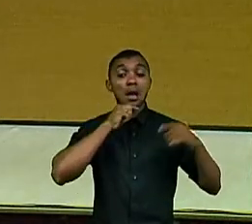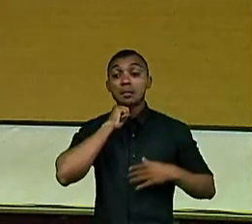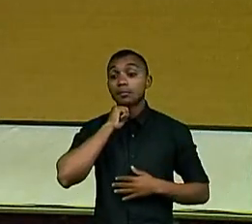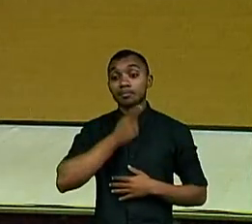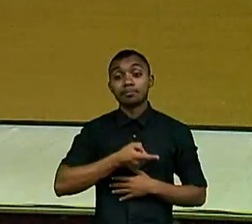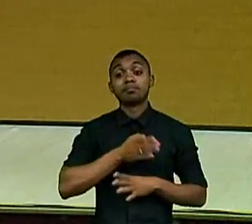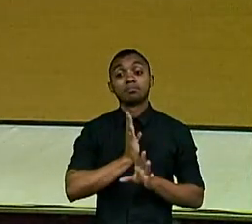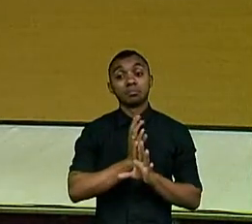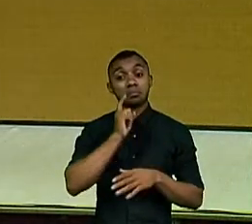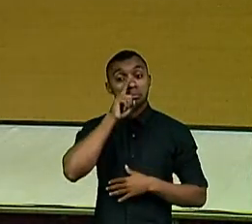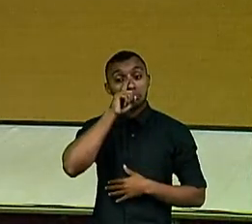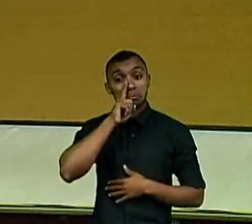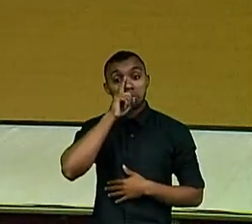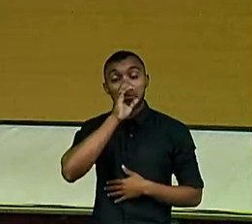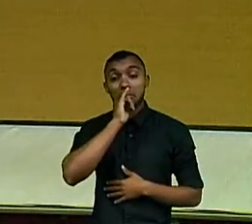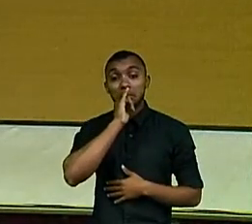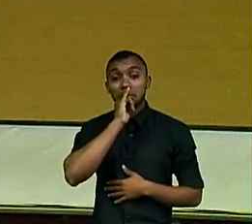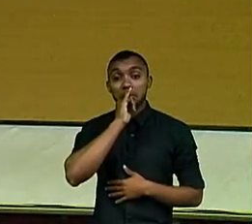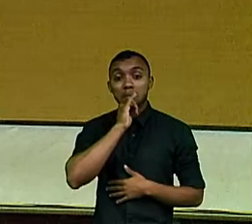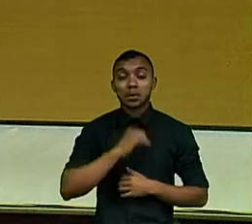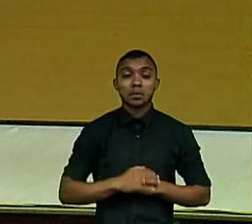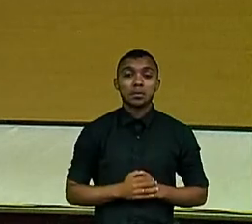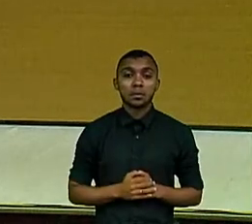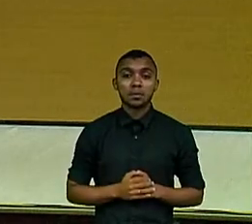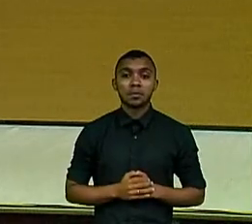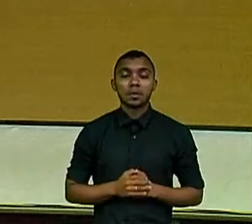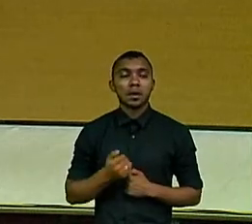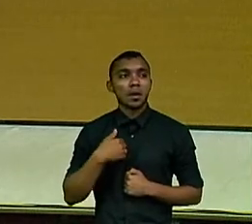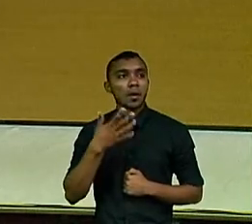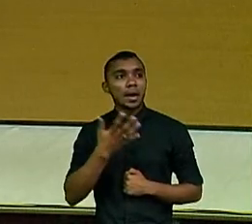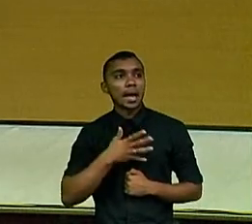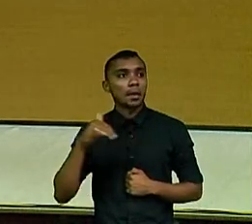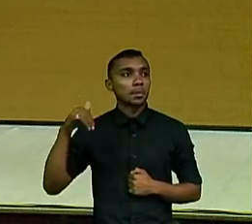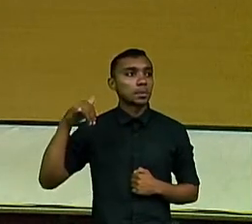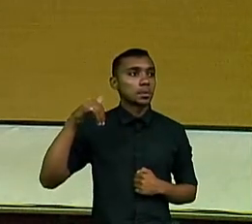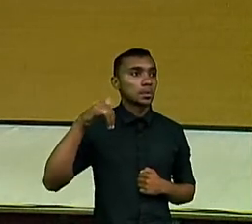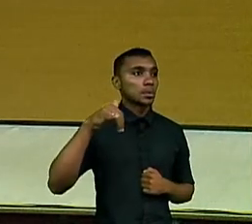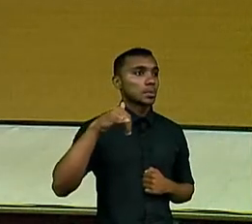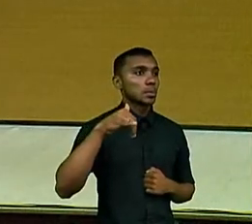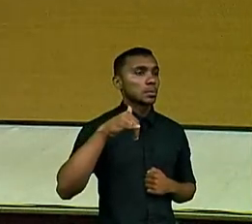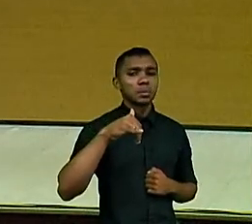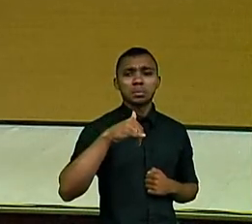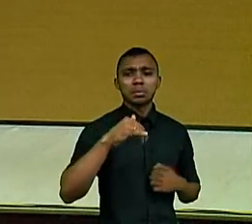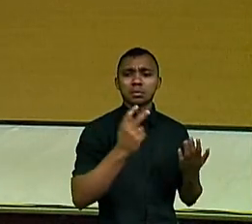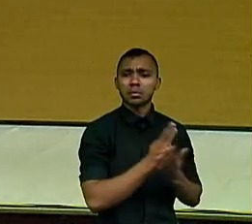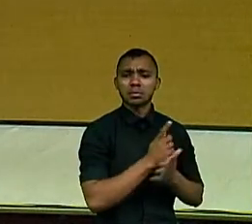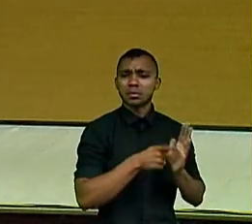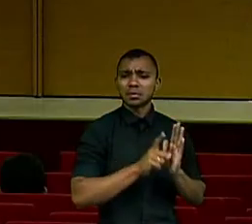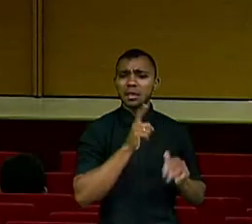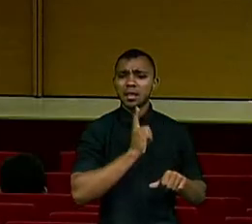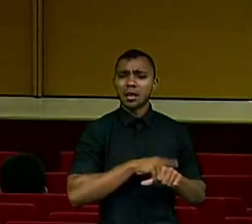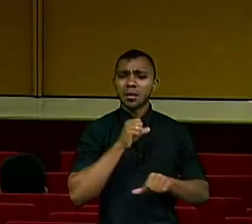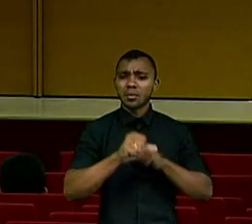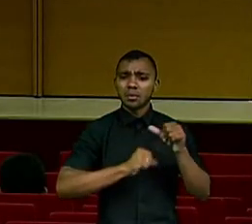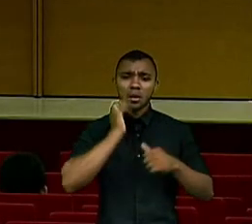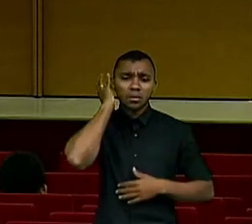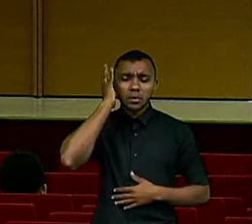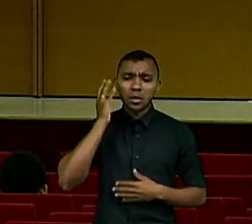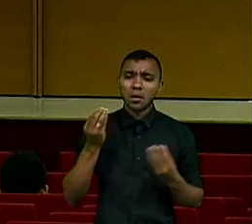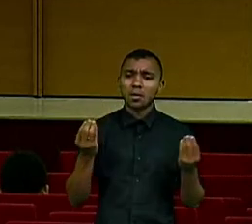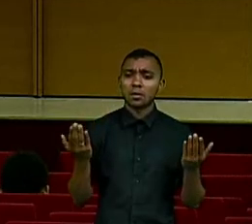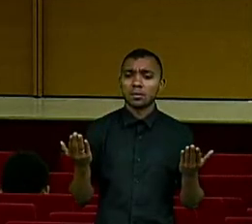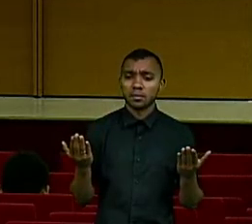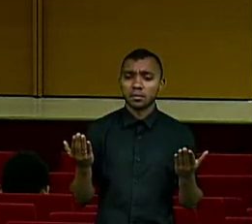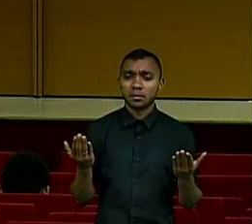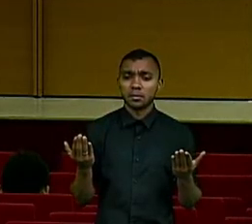né cara tá lá eu quero descer agora e de repente você tá ouvindo Amado Batista né então o que